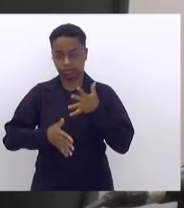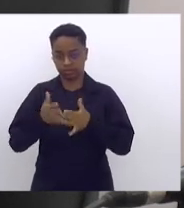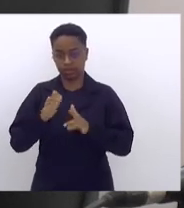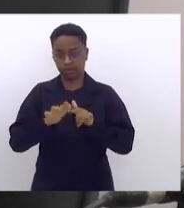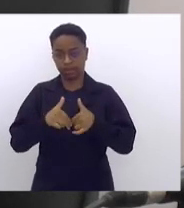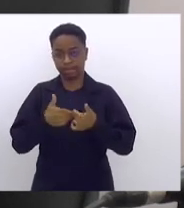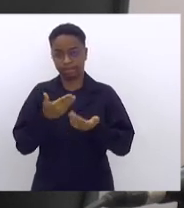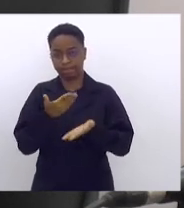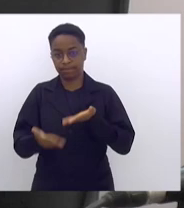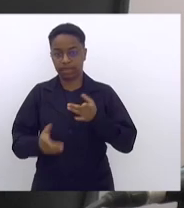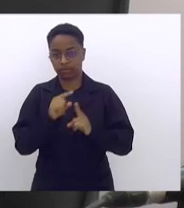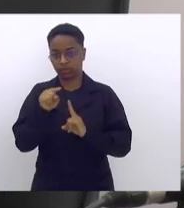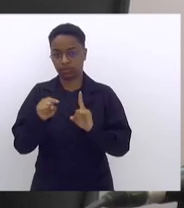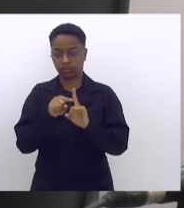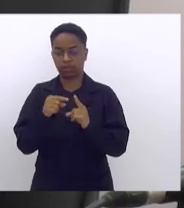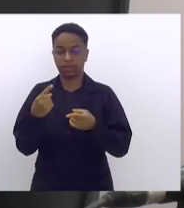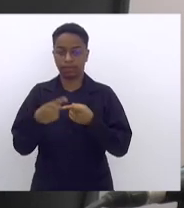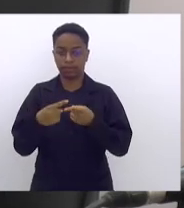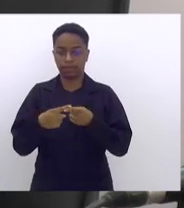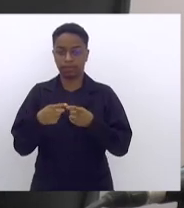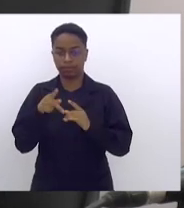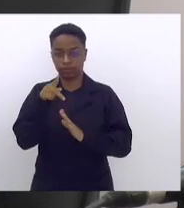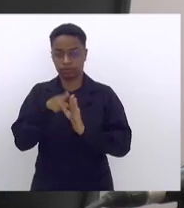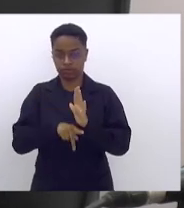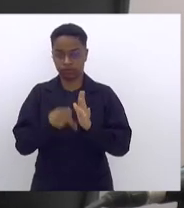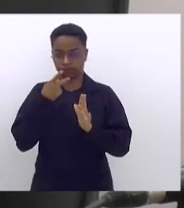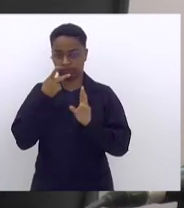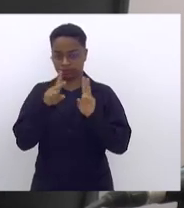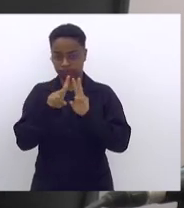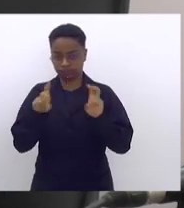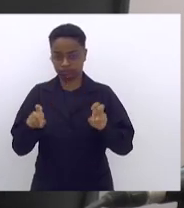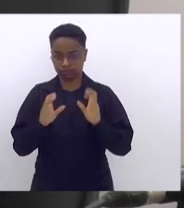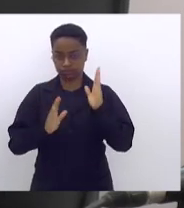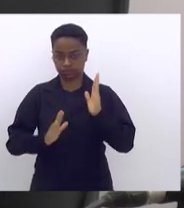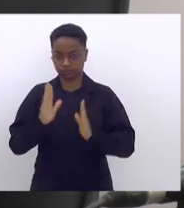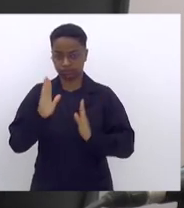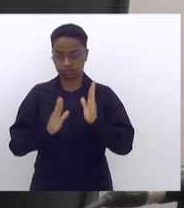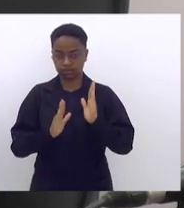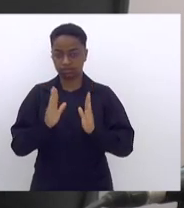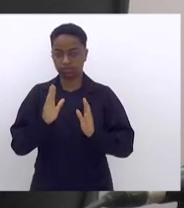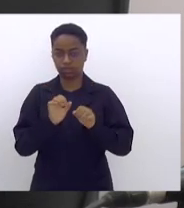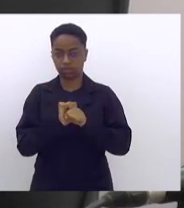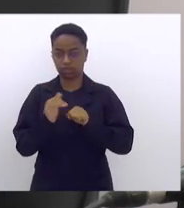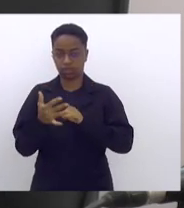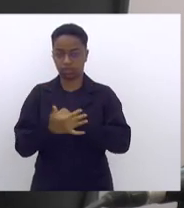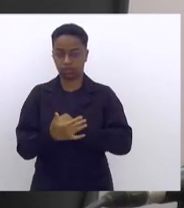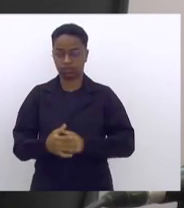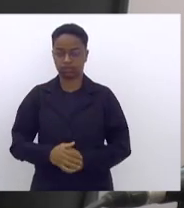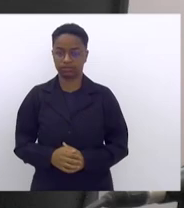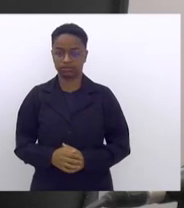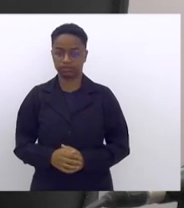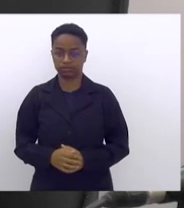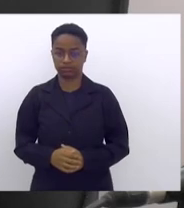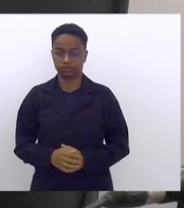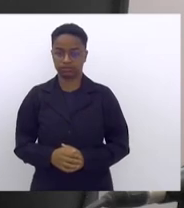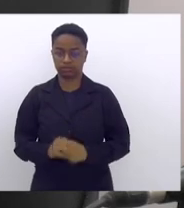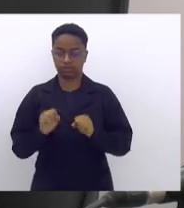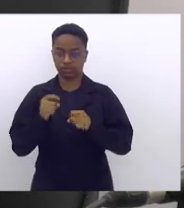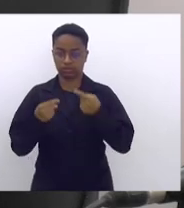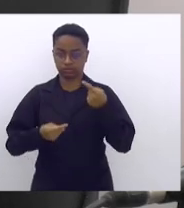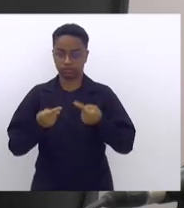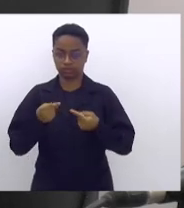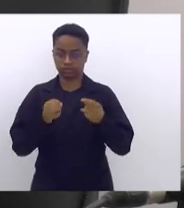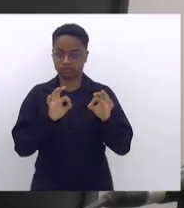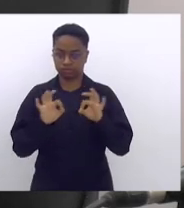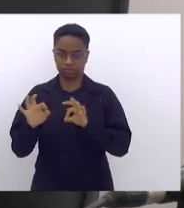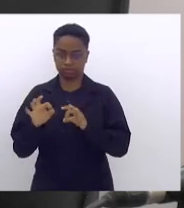perda do objeto. Era um projeto que versava sobre o período de enfrentamento à Covid. Em discussão,